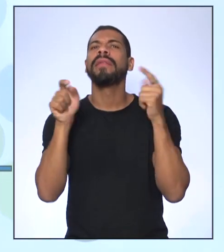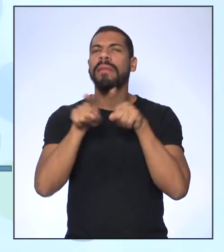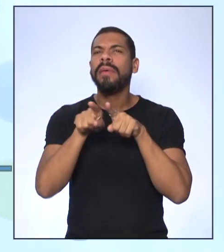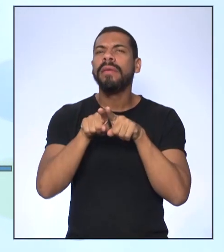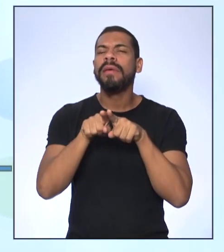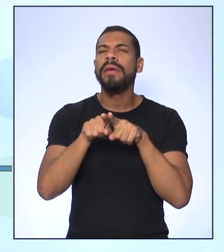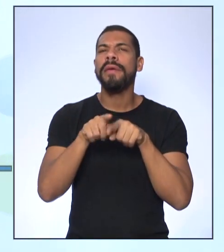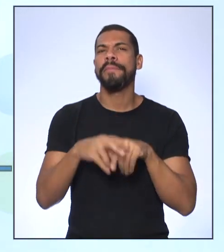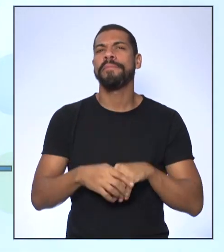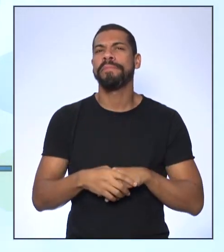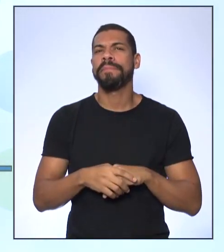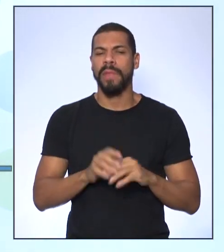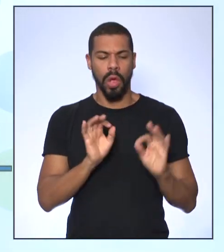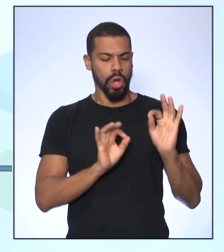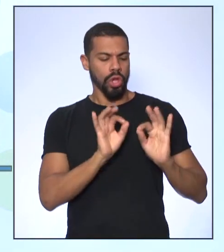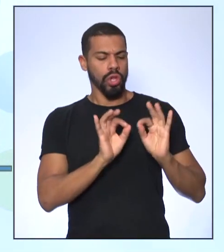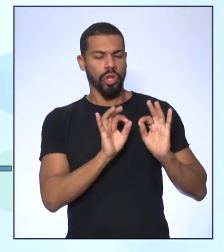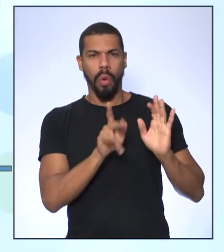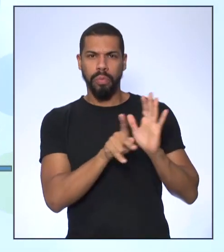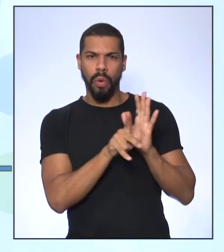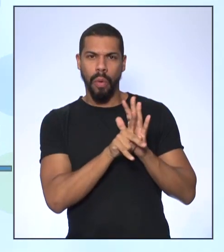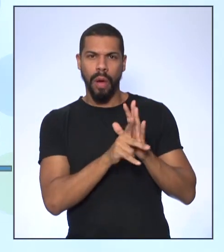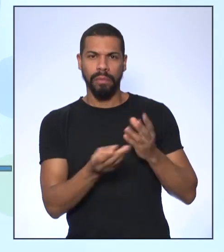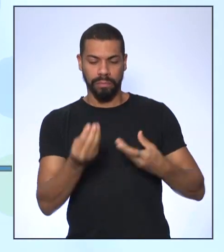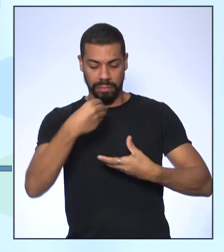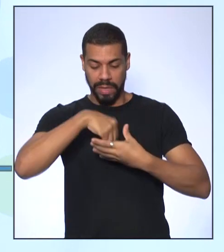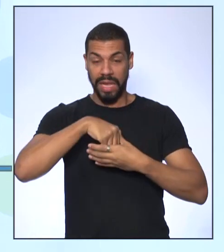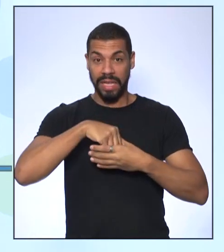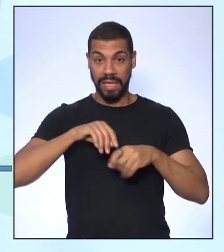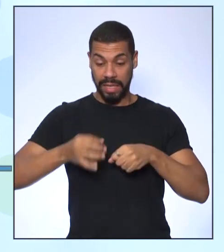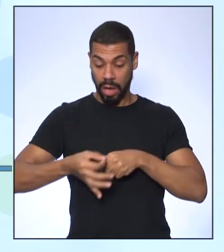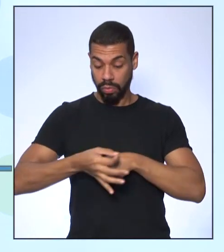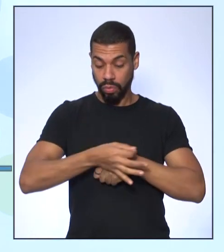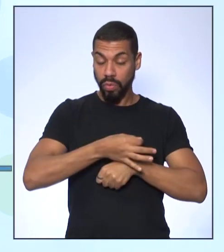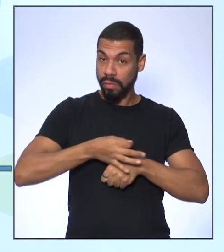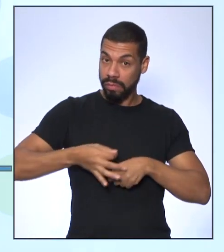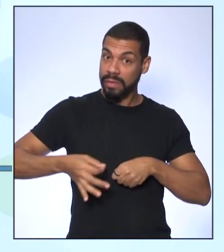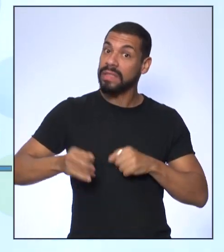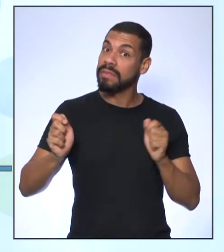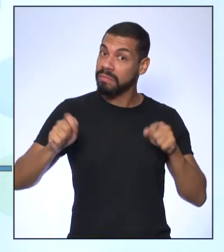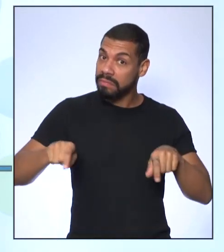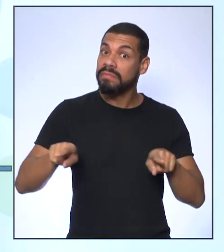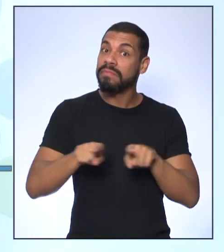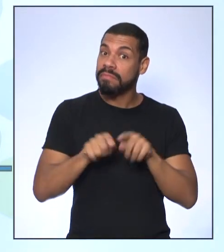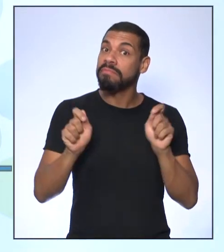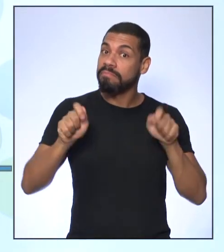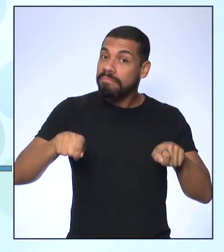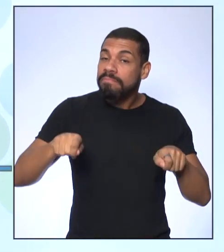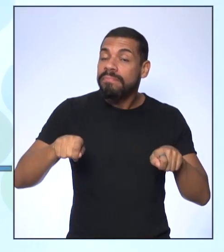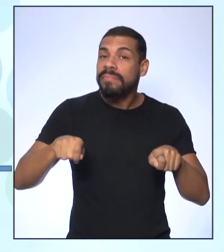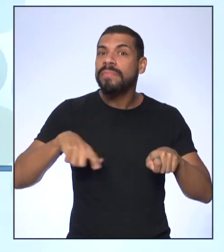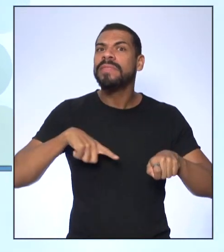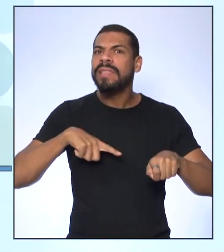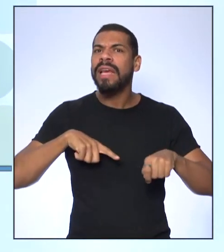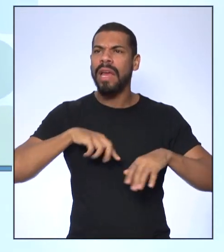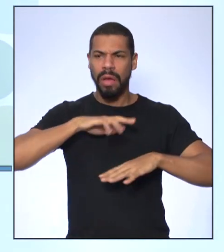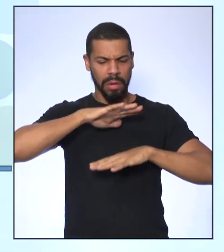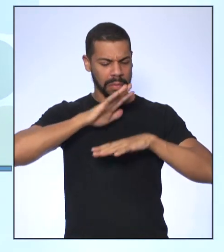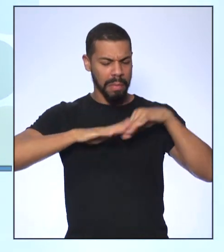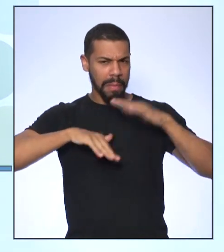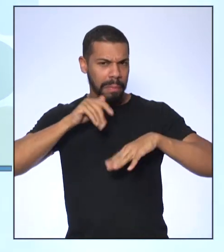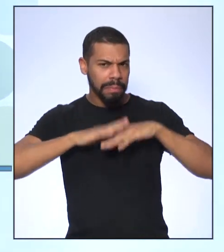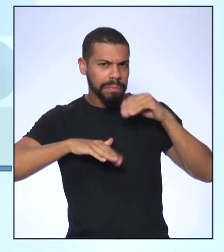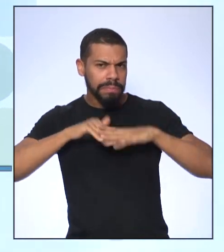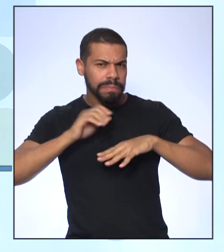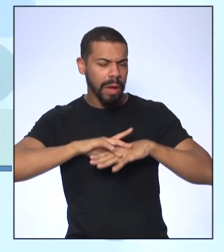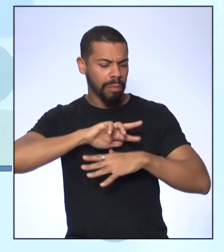complexos, mais organizados em estruturas celulares, sim, tem células que desempenham funções diferenciadas,